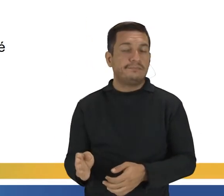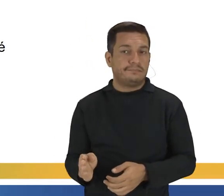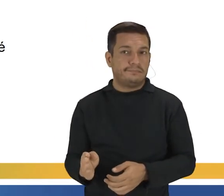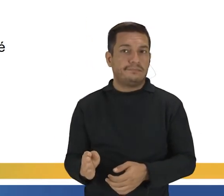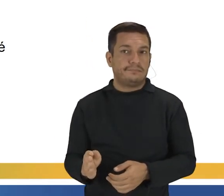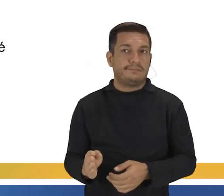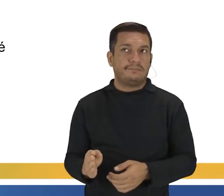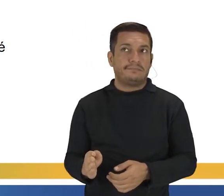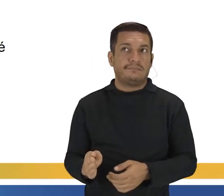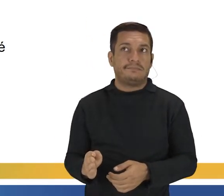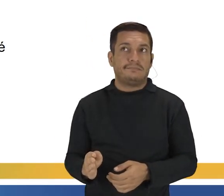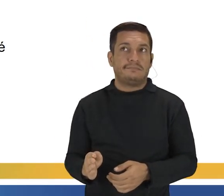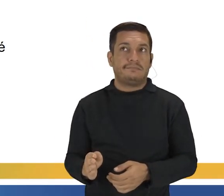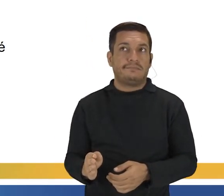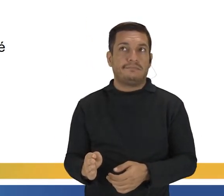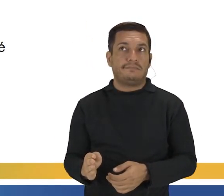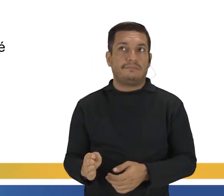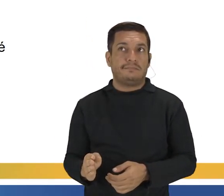um grupo